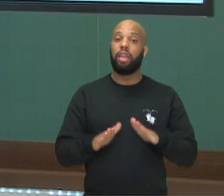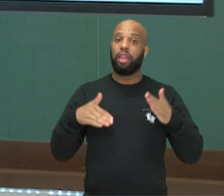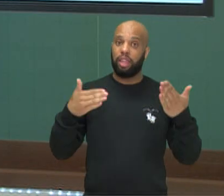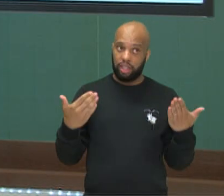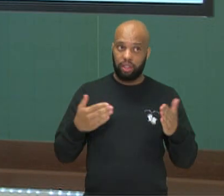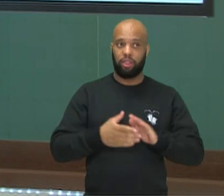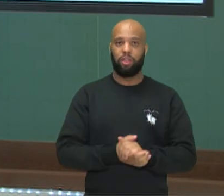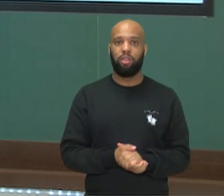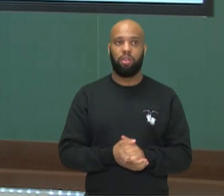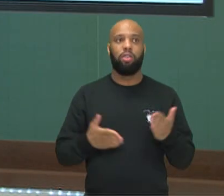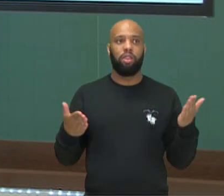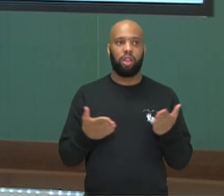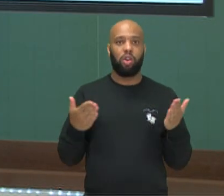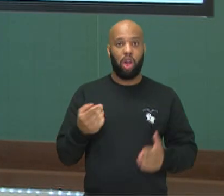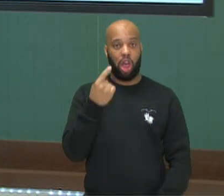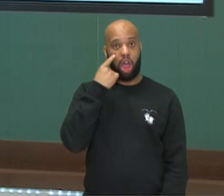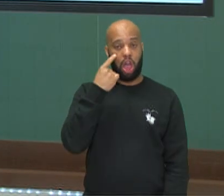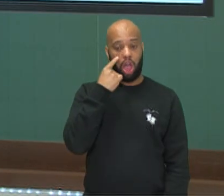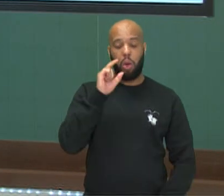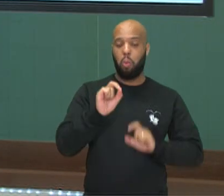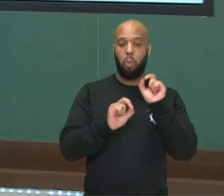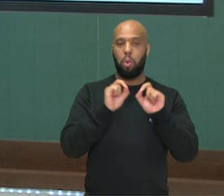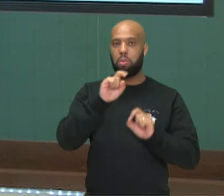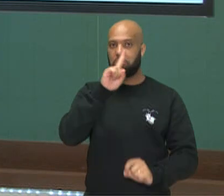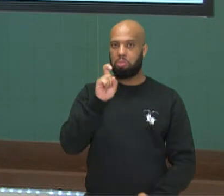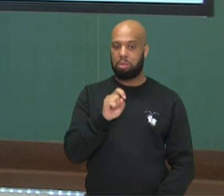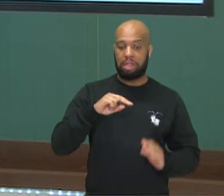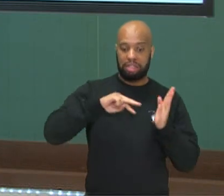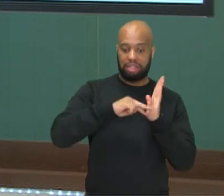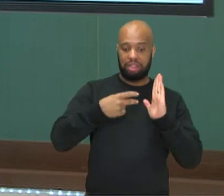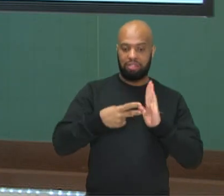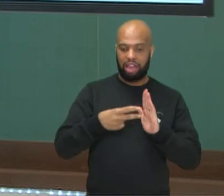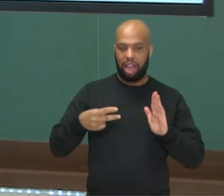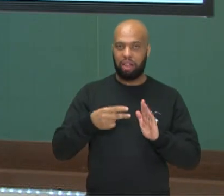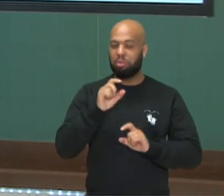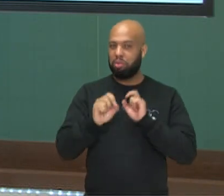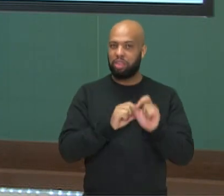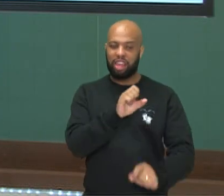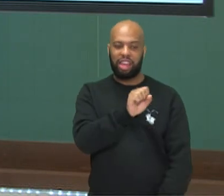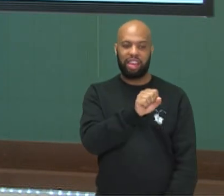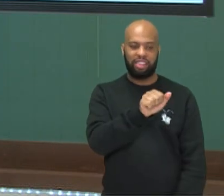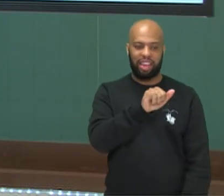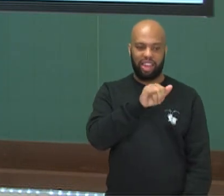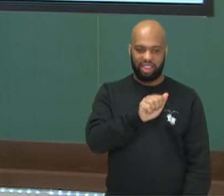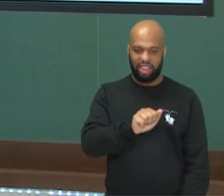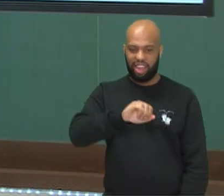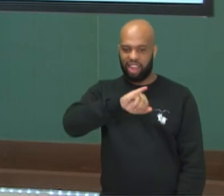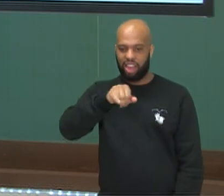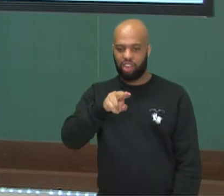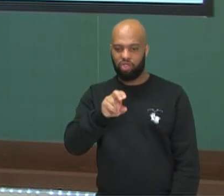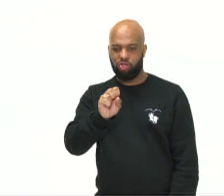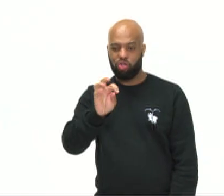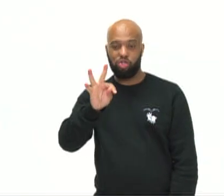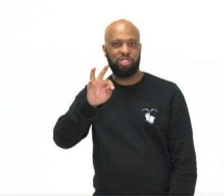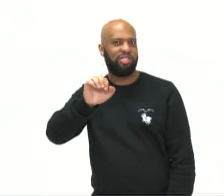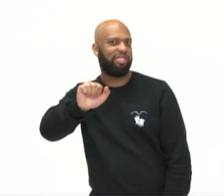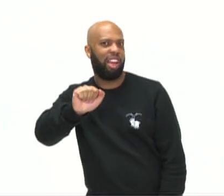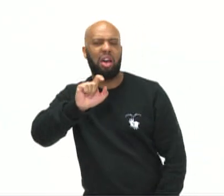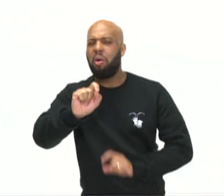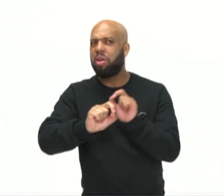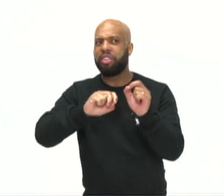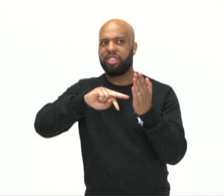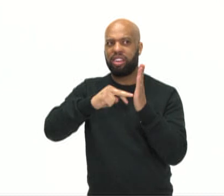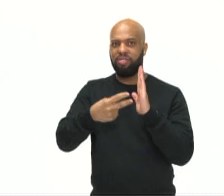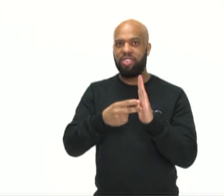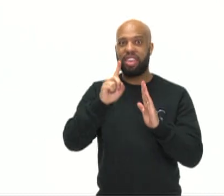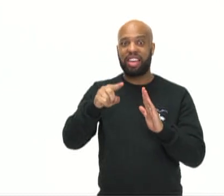Então, vamos ver o significado da expressão saia justa neste contexto? Então, essa expressão saia justa produz o sentido